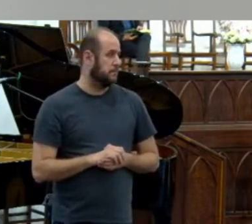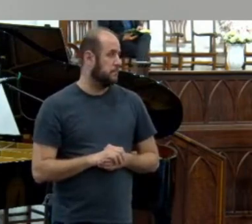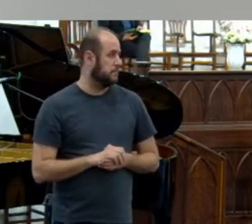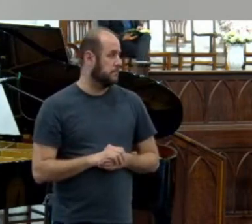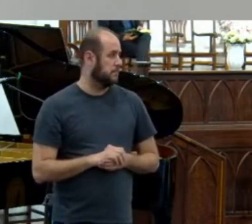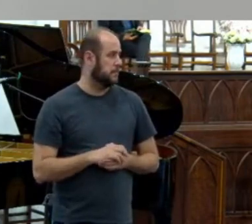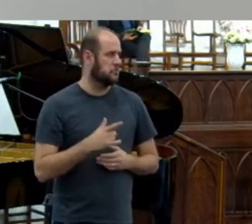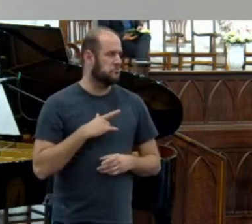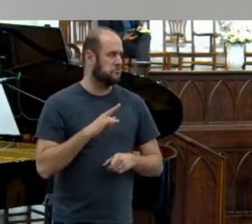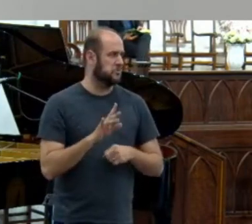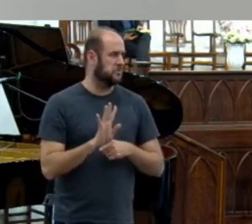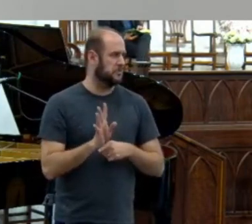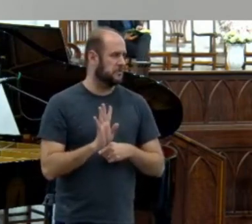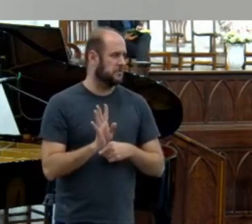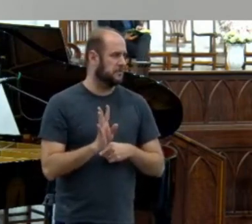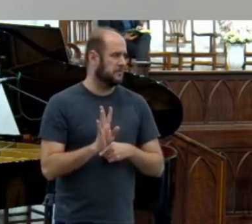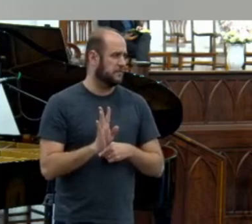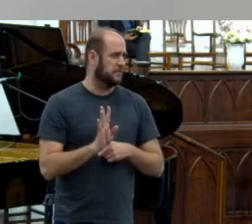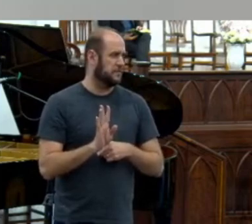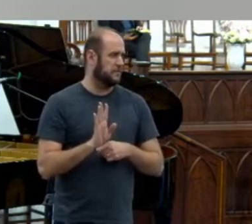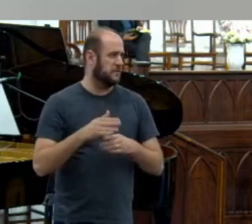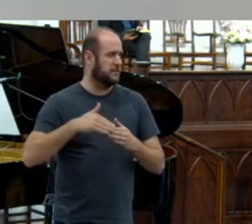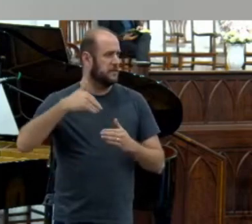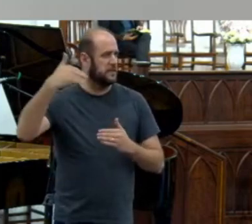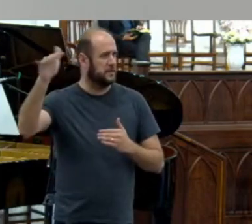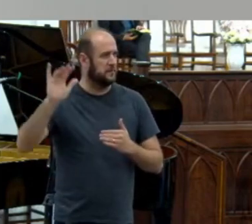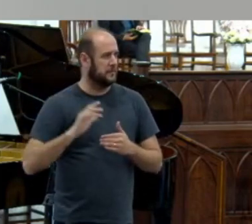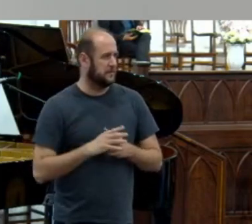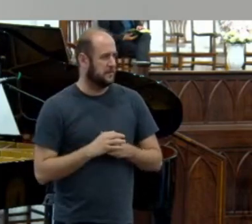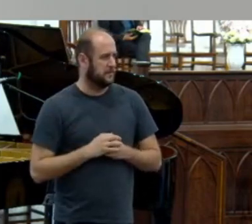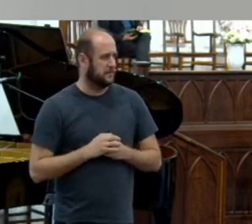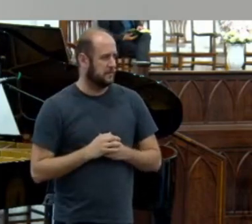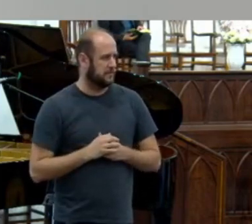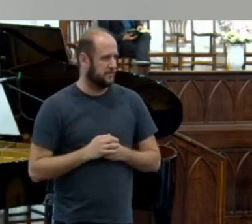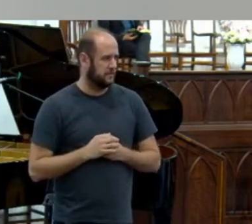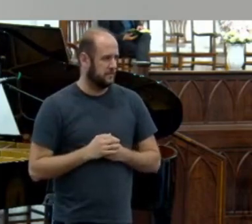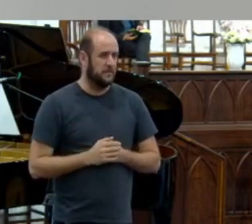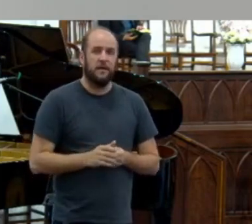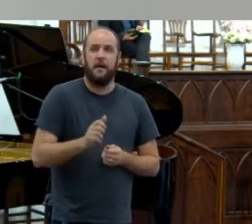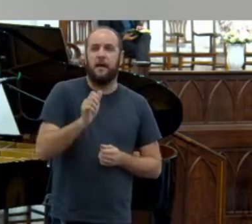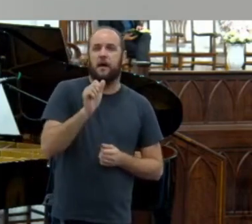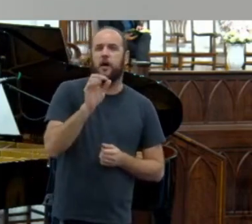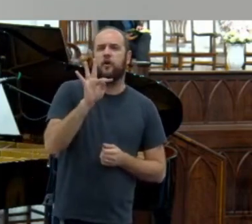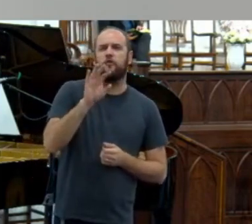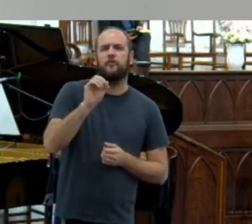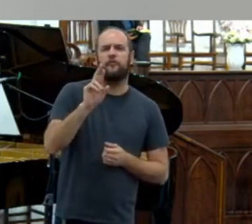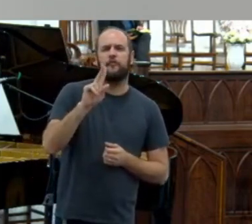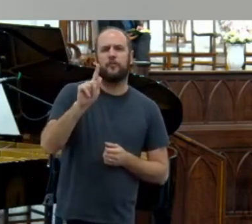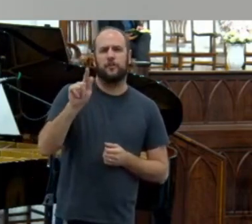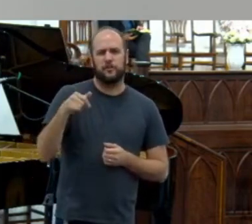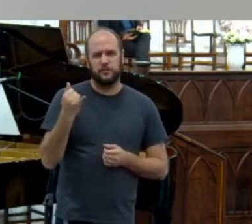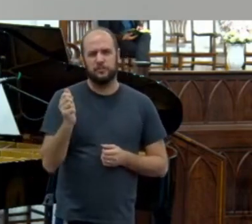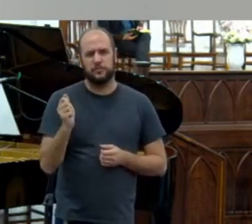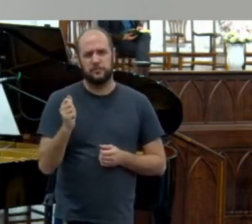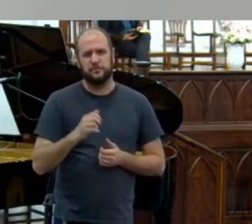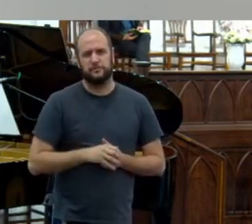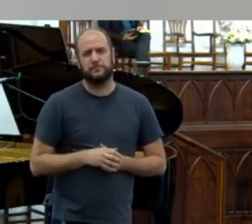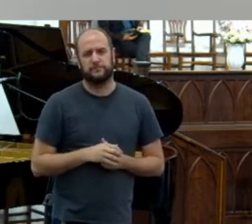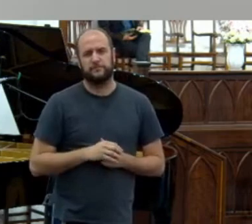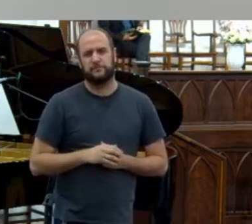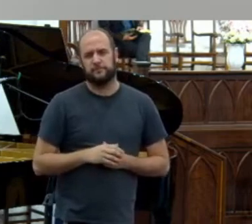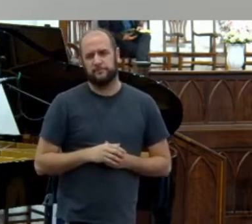está passando no cine ali perto do campo do Palmeiras. A Forja. Isso, obrigado, é isso mesmo, A Forja.